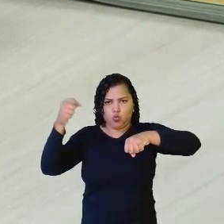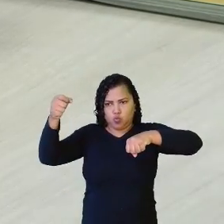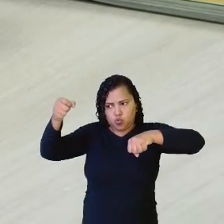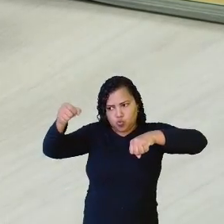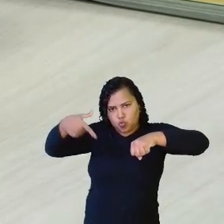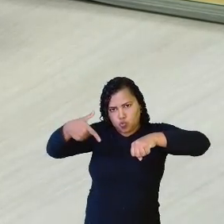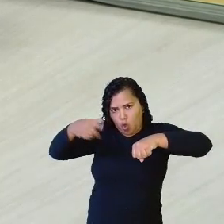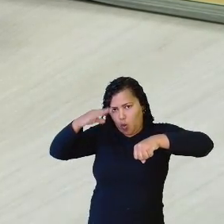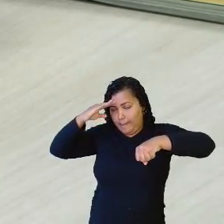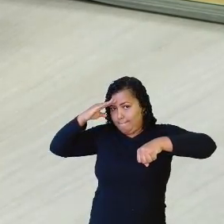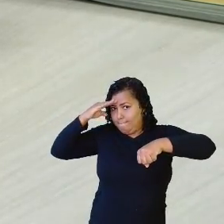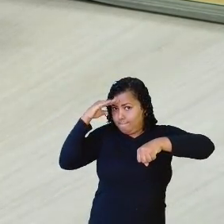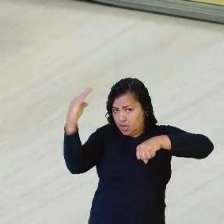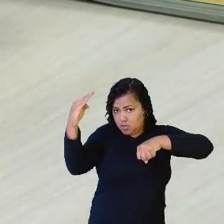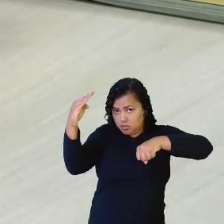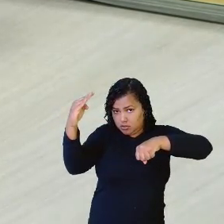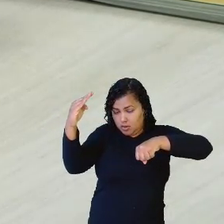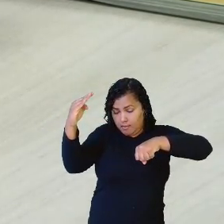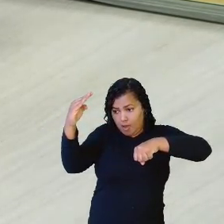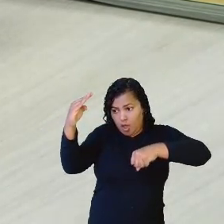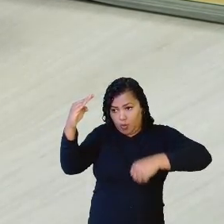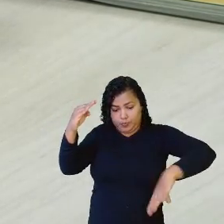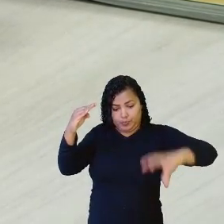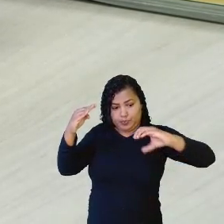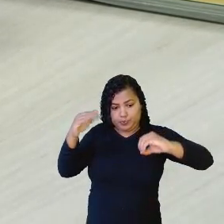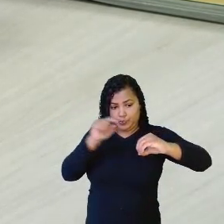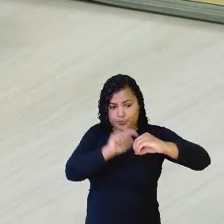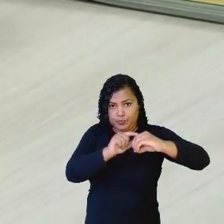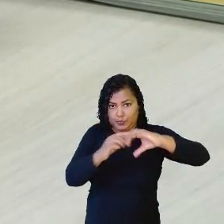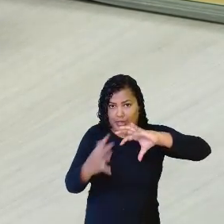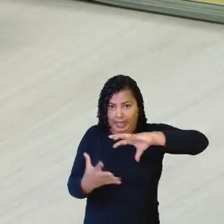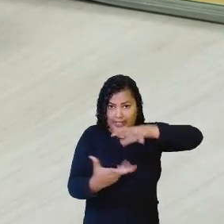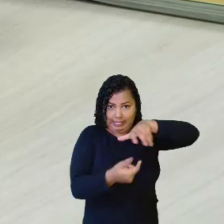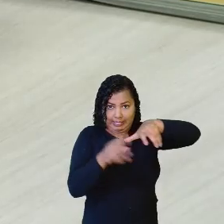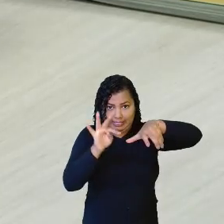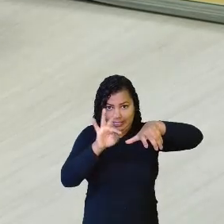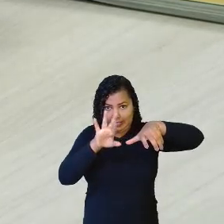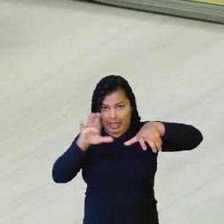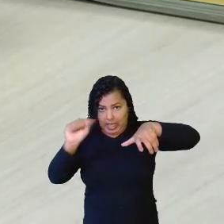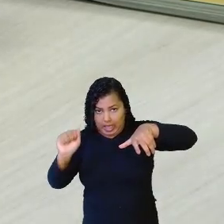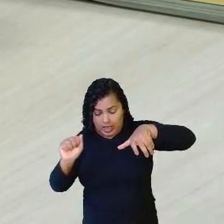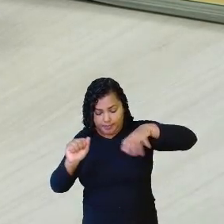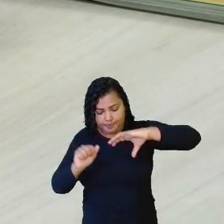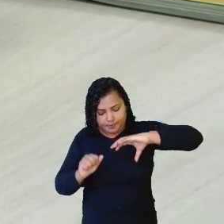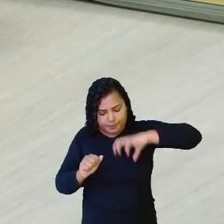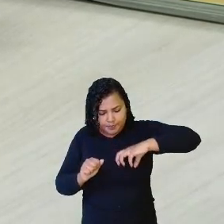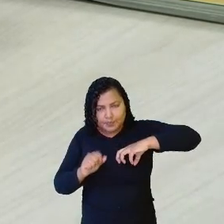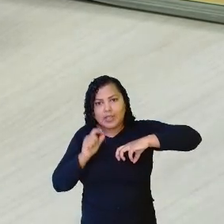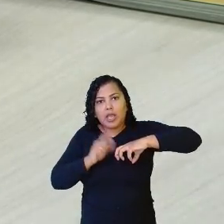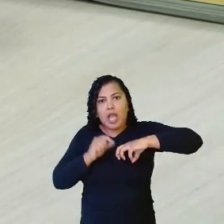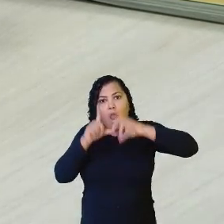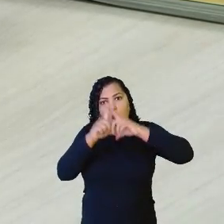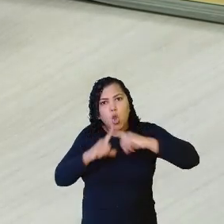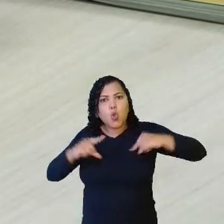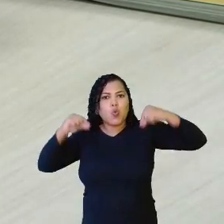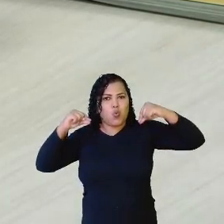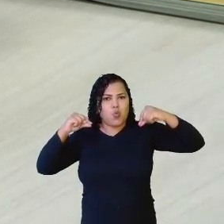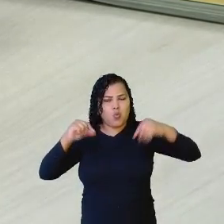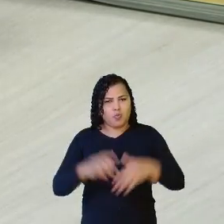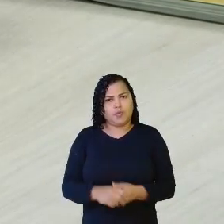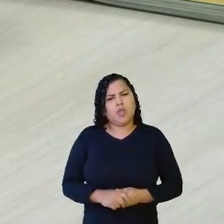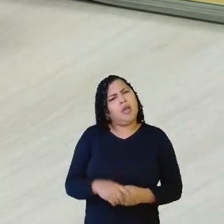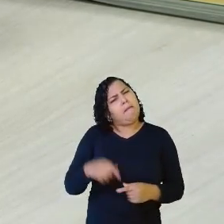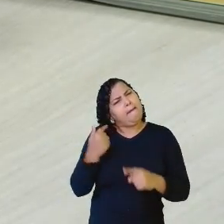o astro principal, que é o Sol, nós temos o nosso planeta Terra e o satélite da Terra. E por